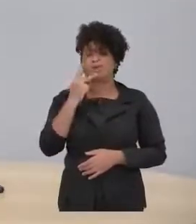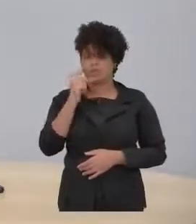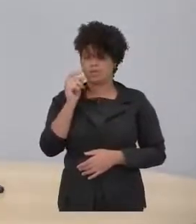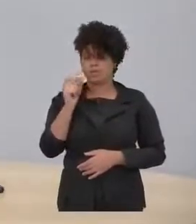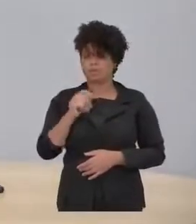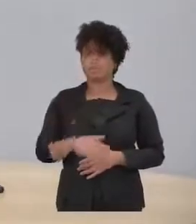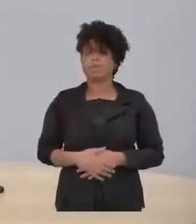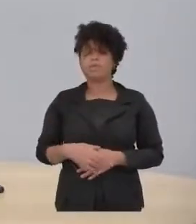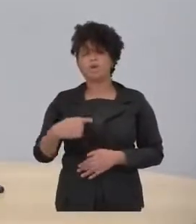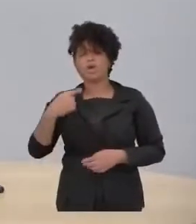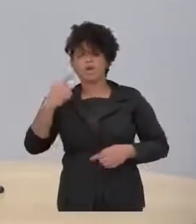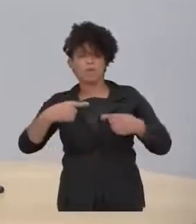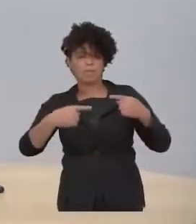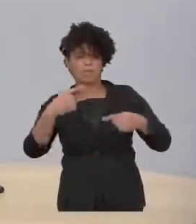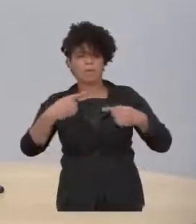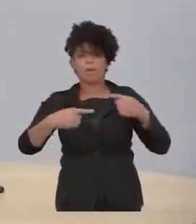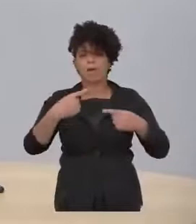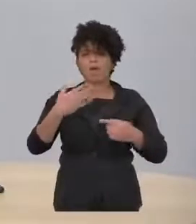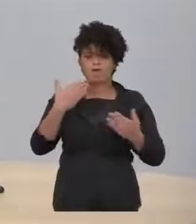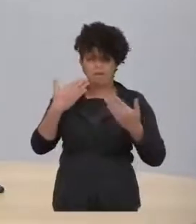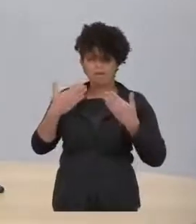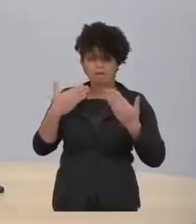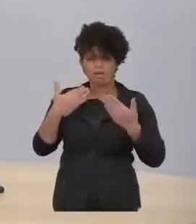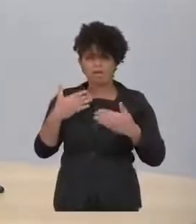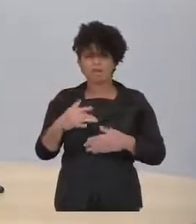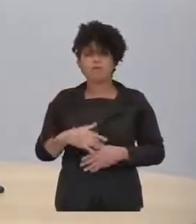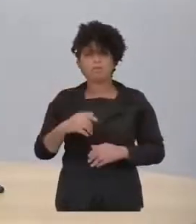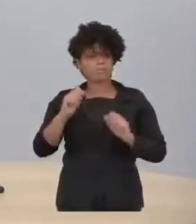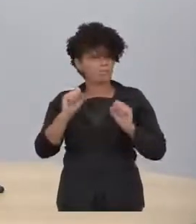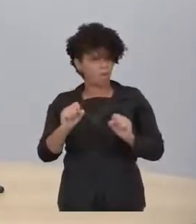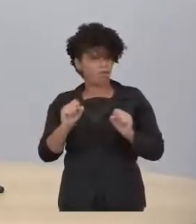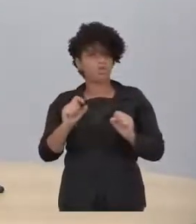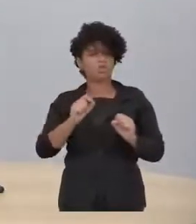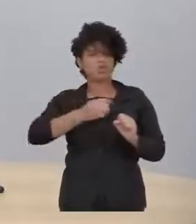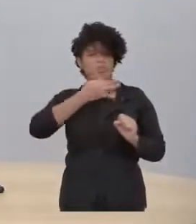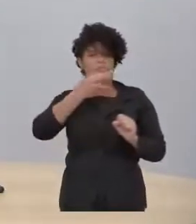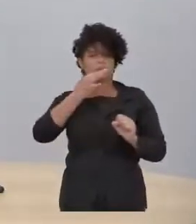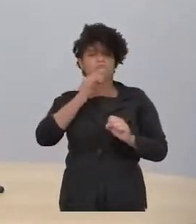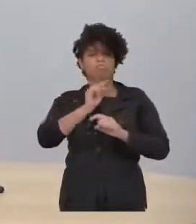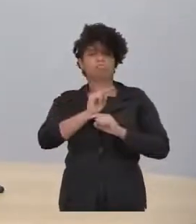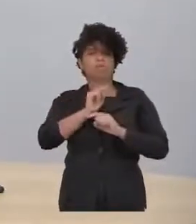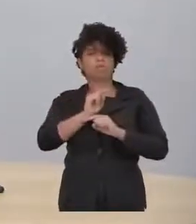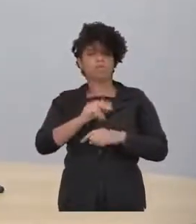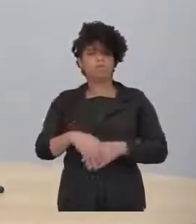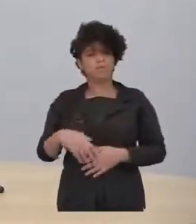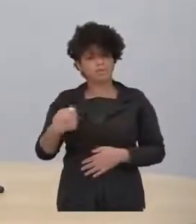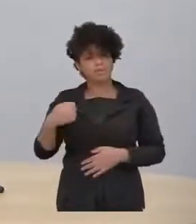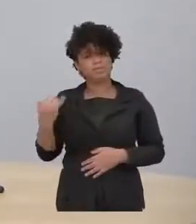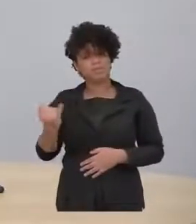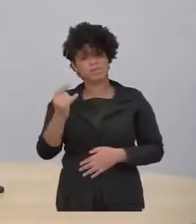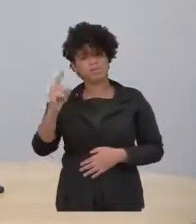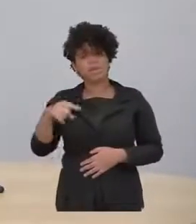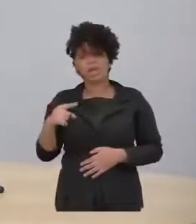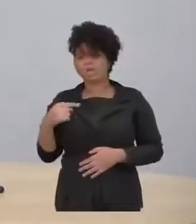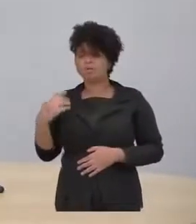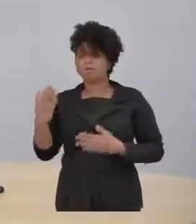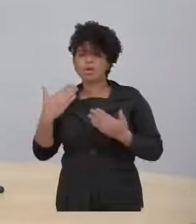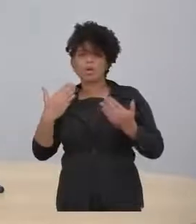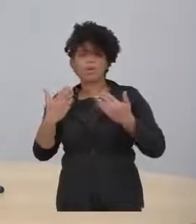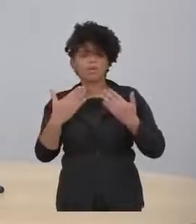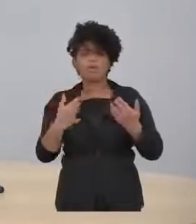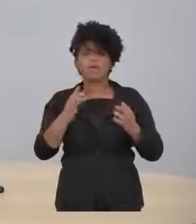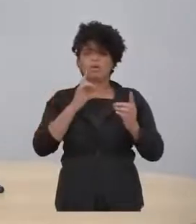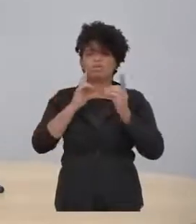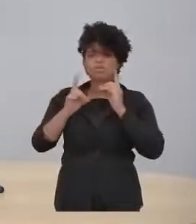fala assim, debater com argumentos é fundamental para defender um ponto de vista. A questão do debate, né, da conversa, do diálogo,